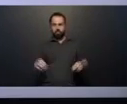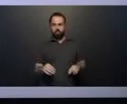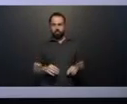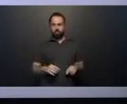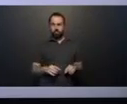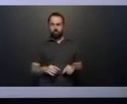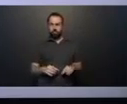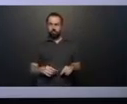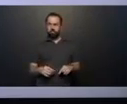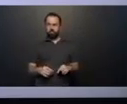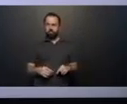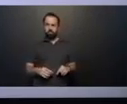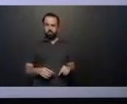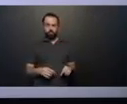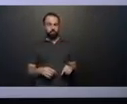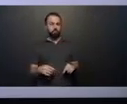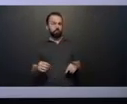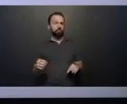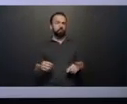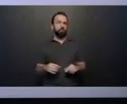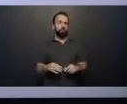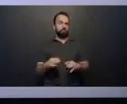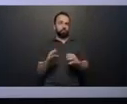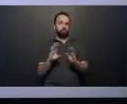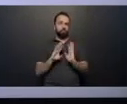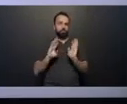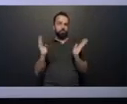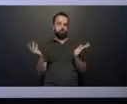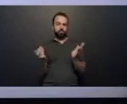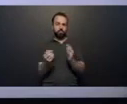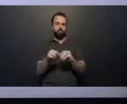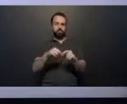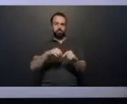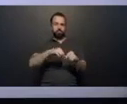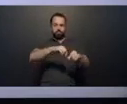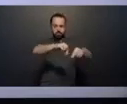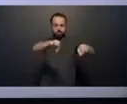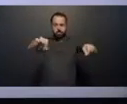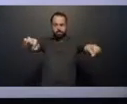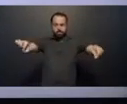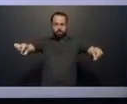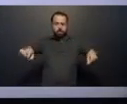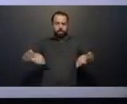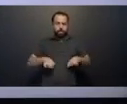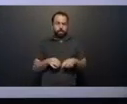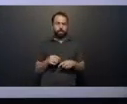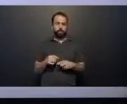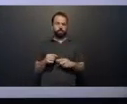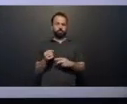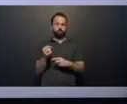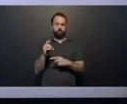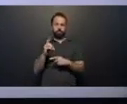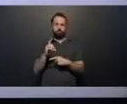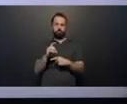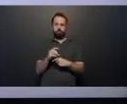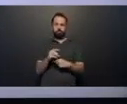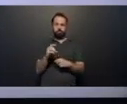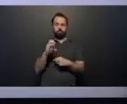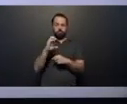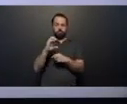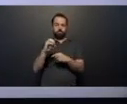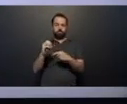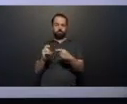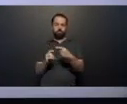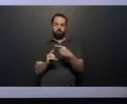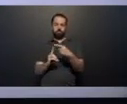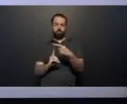anteriormente. Se eu pegar o comprimento desse canteiro e dividir pelo diâmetro, eu vou achar um valor de 3,14,